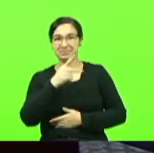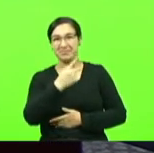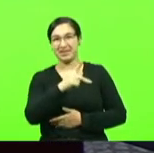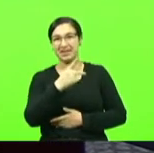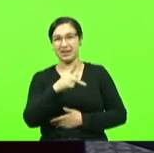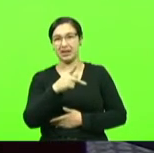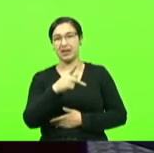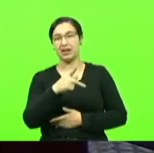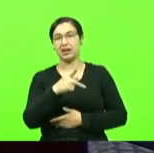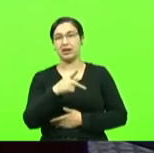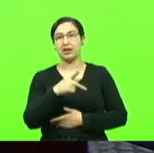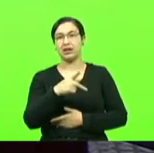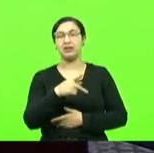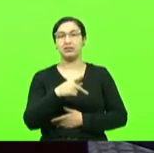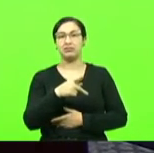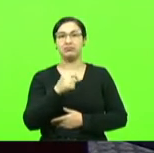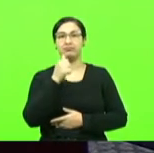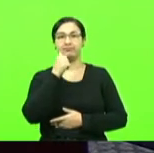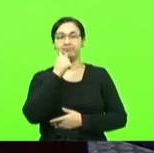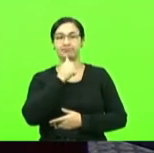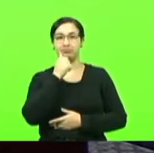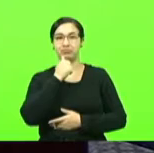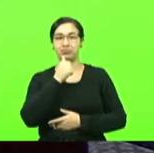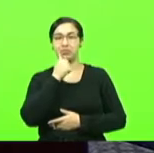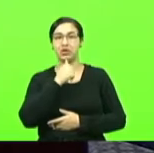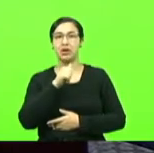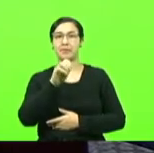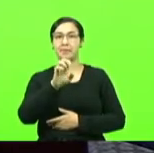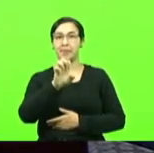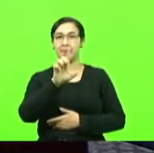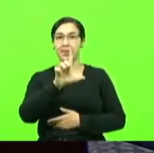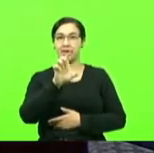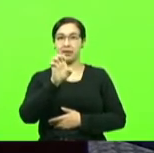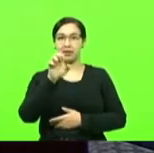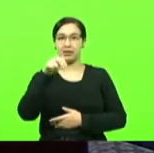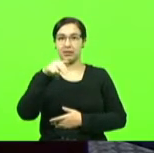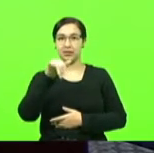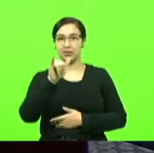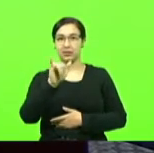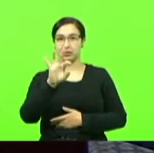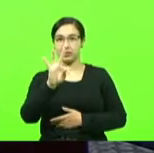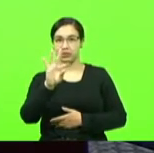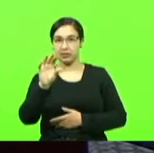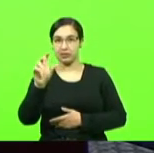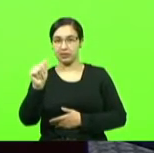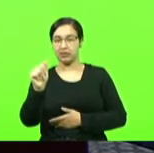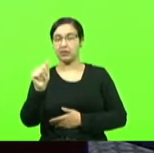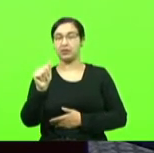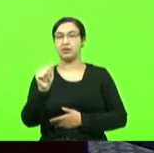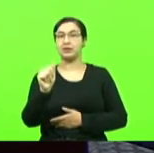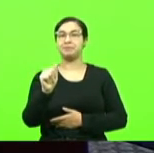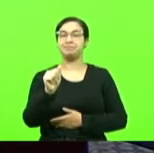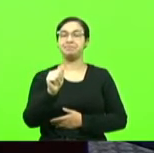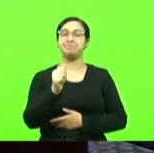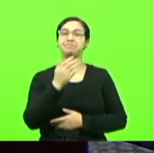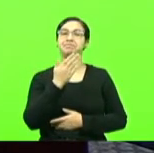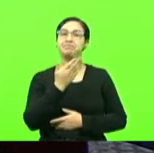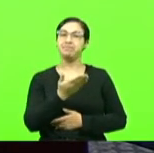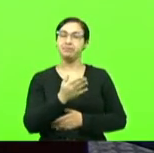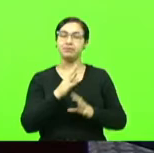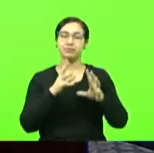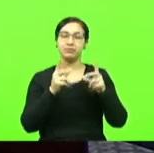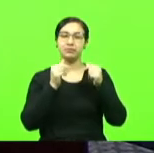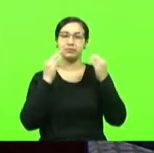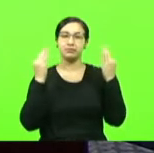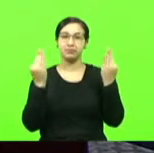mas muitas vezes com a Helenita, Helenita Gerlach-Kerisch. Então, em nome da Helenita e de todos que